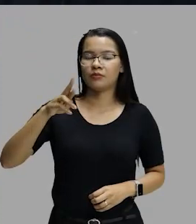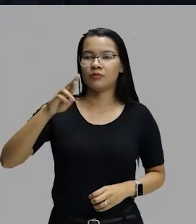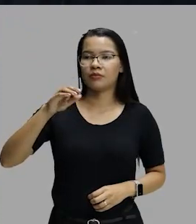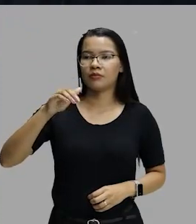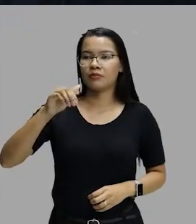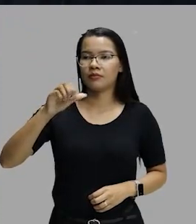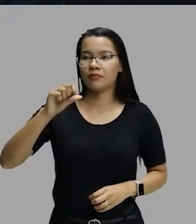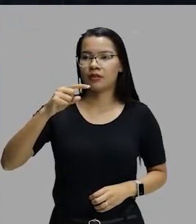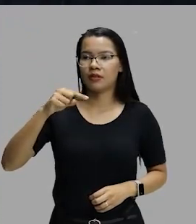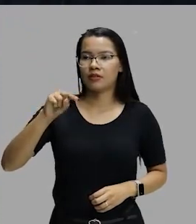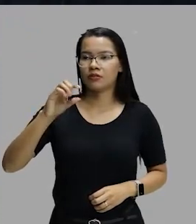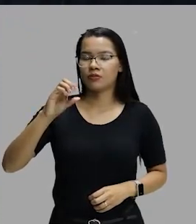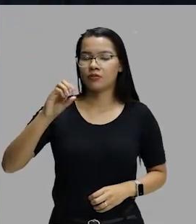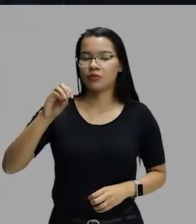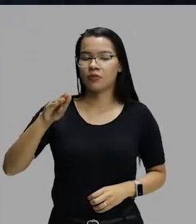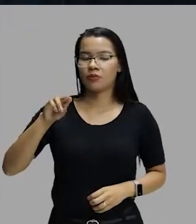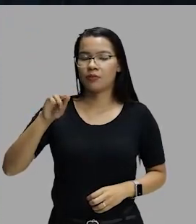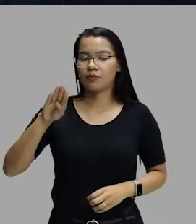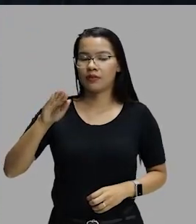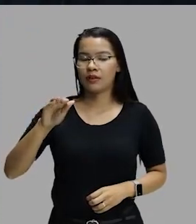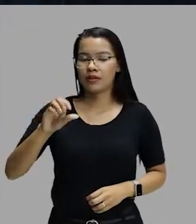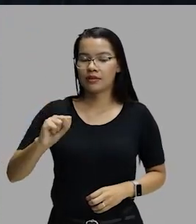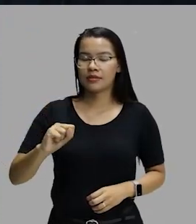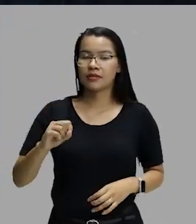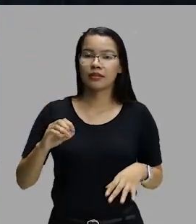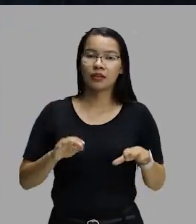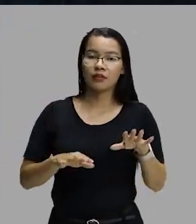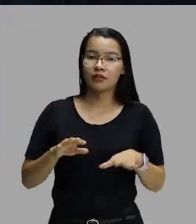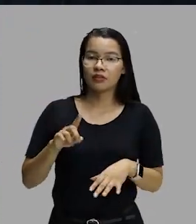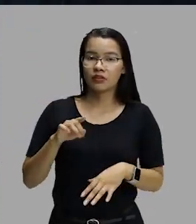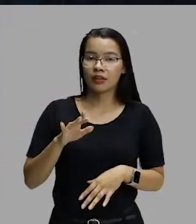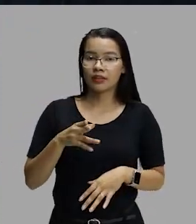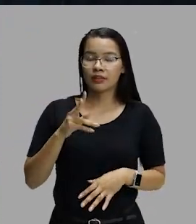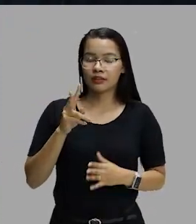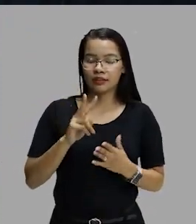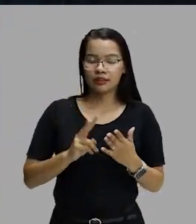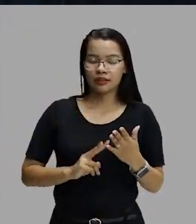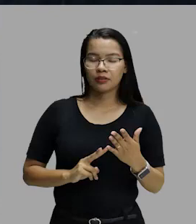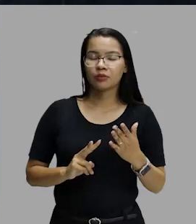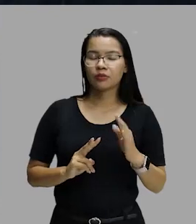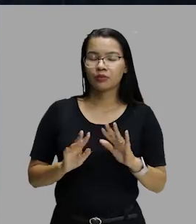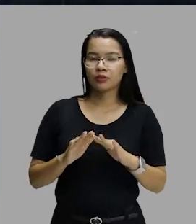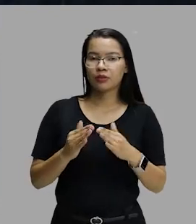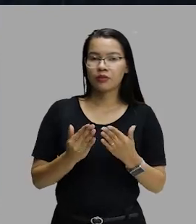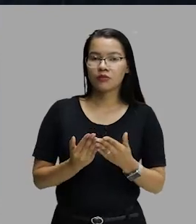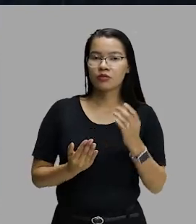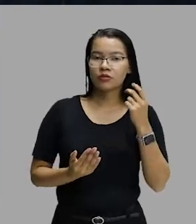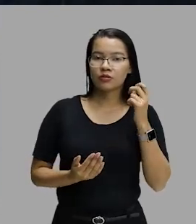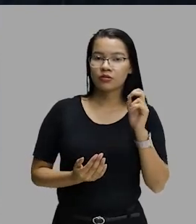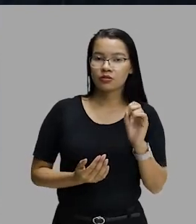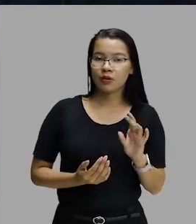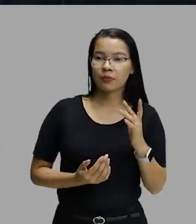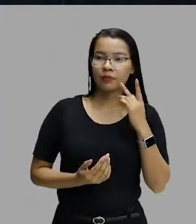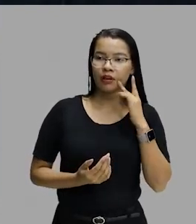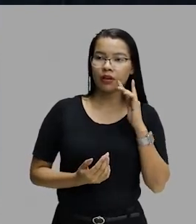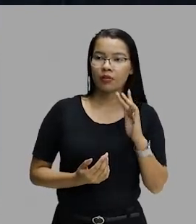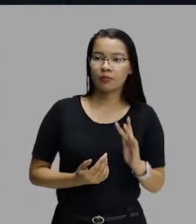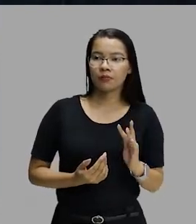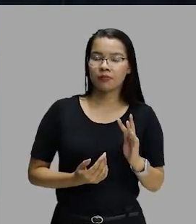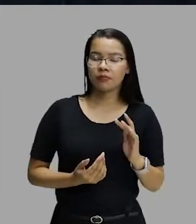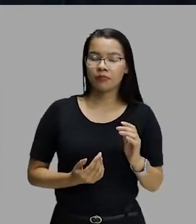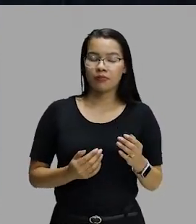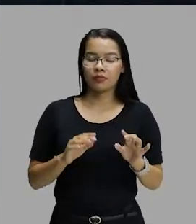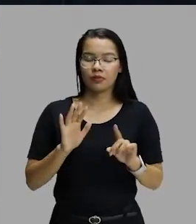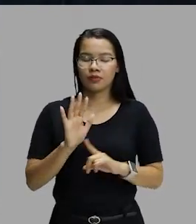Cubas. Talvez você já tenha lido esse livro. Só para mostrar o quê? Que um resumo se faz de um capítulo, trazendo só aquela